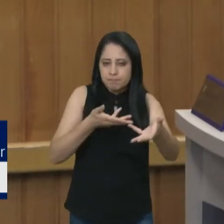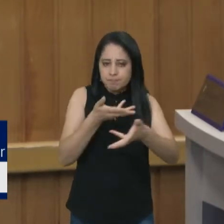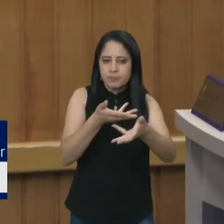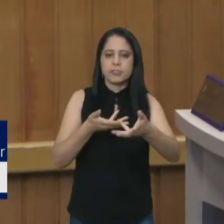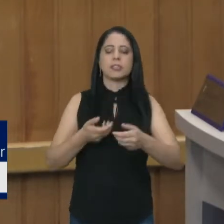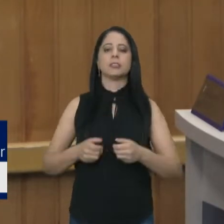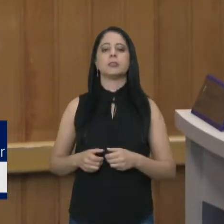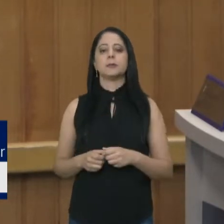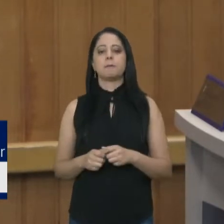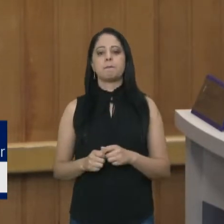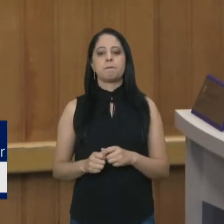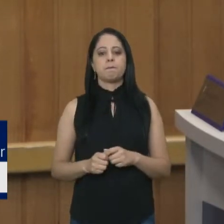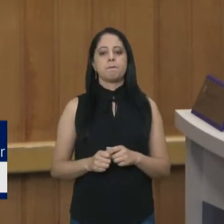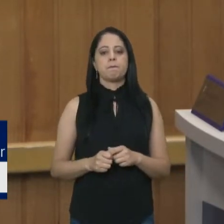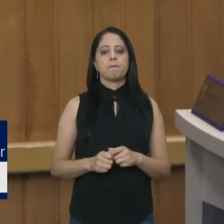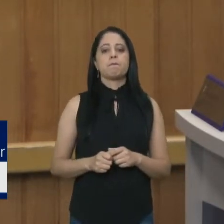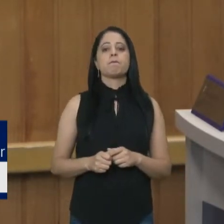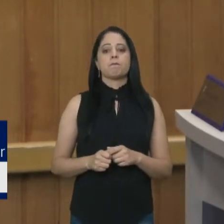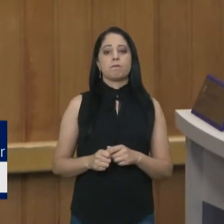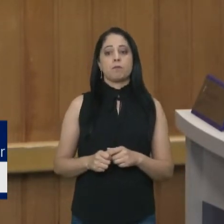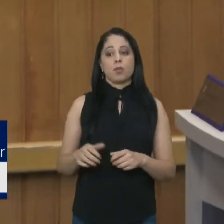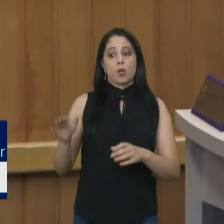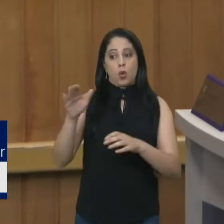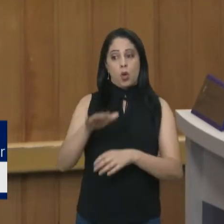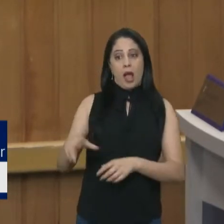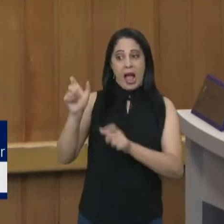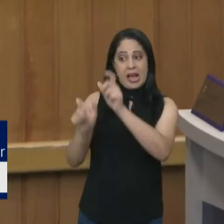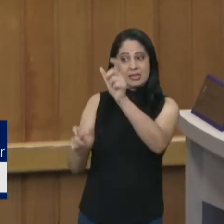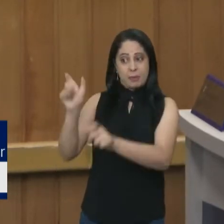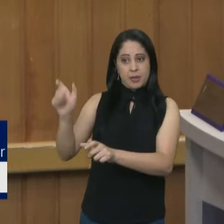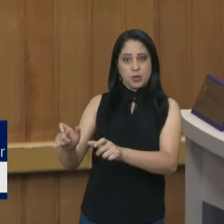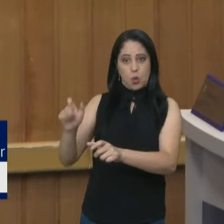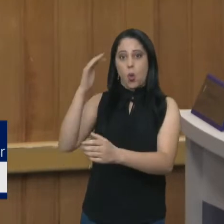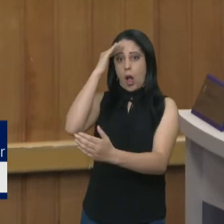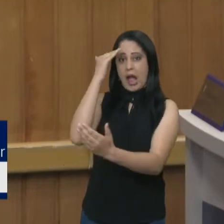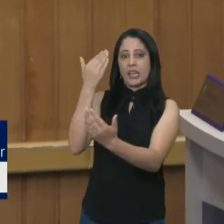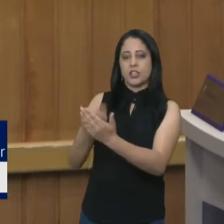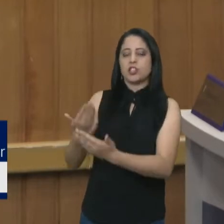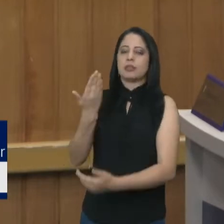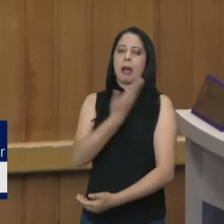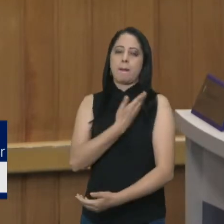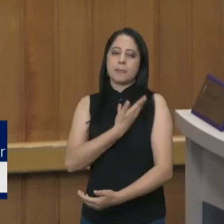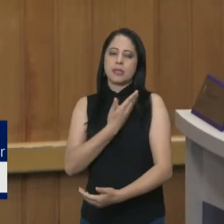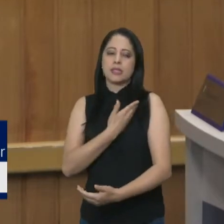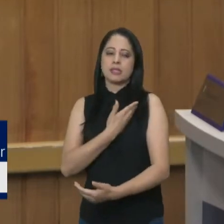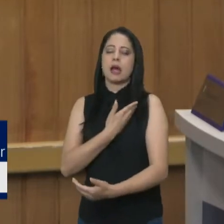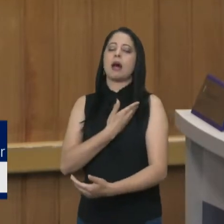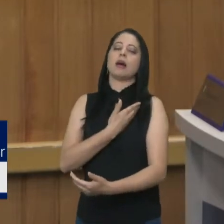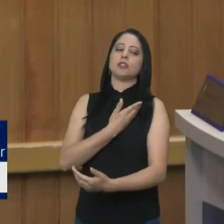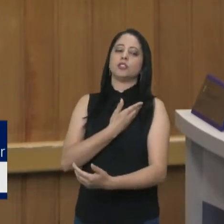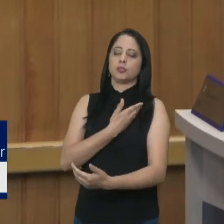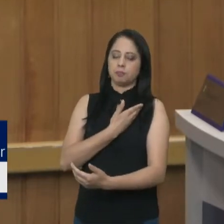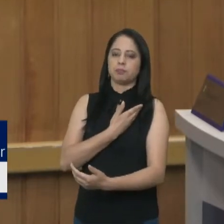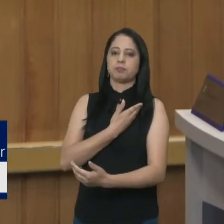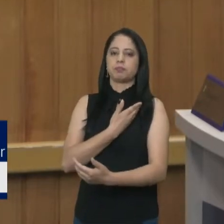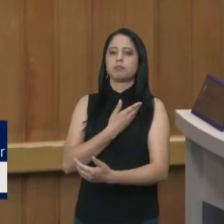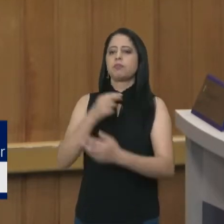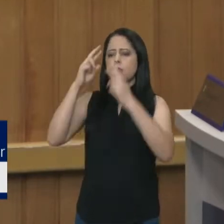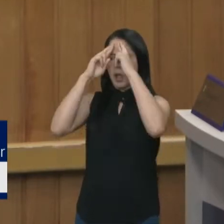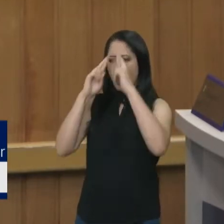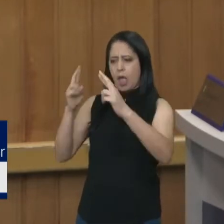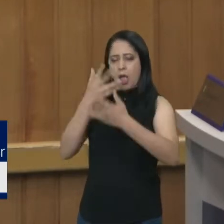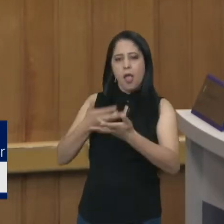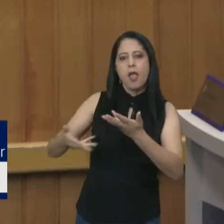que fazem parte. Os rotarianos acreditam na amizade, companheirismo, respeito e boa vontade para a solução de